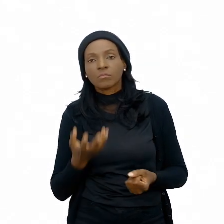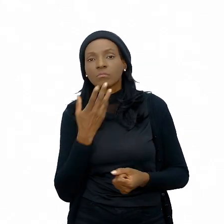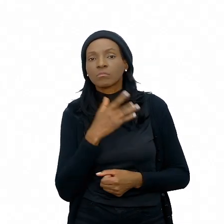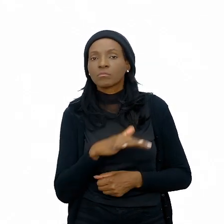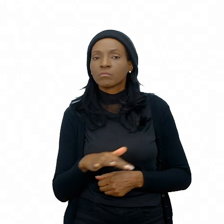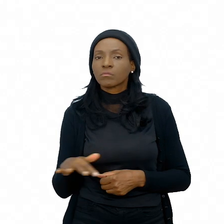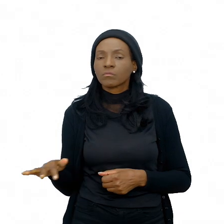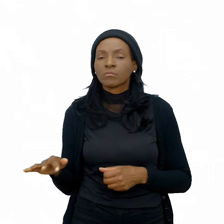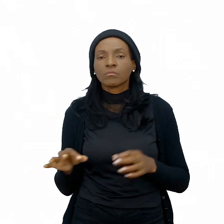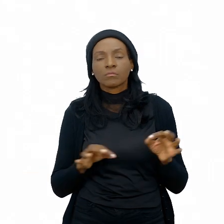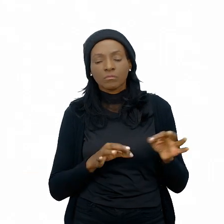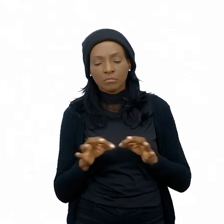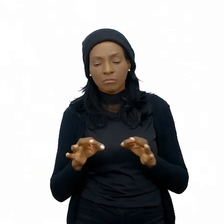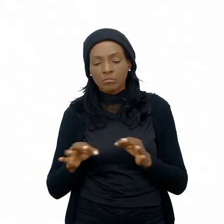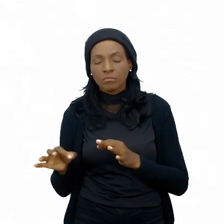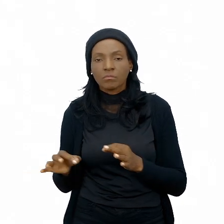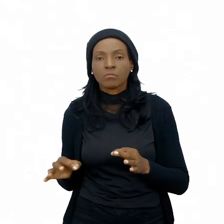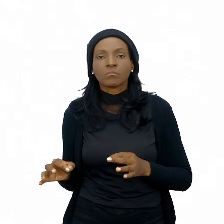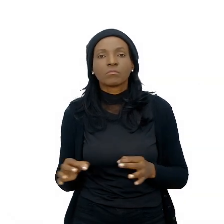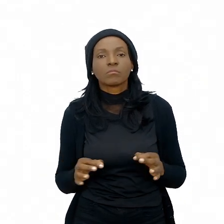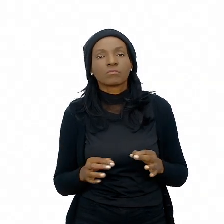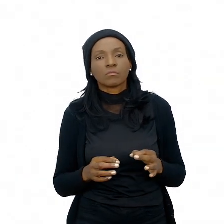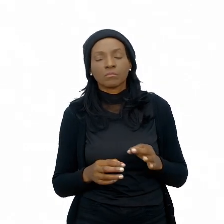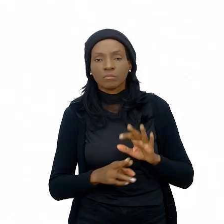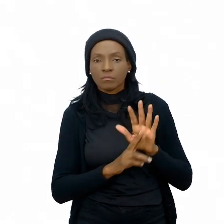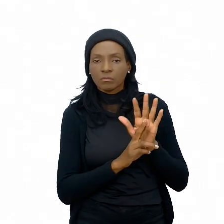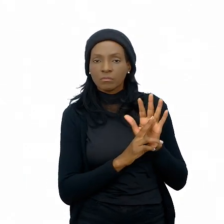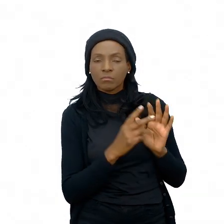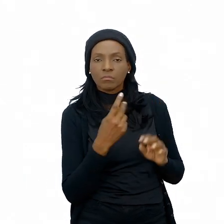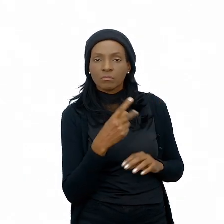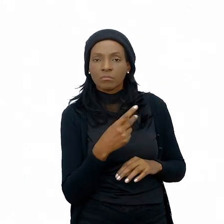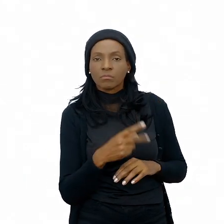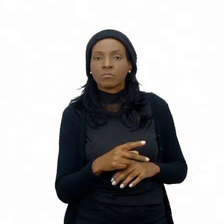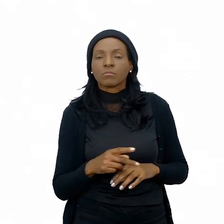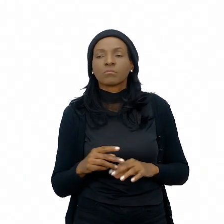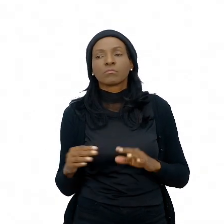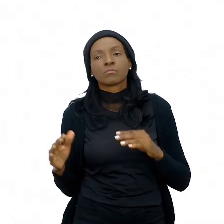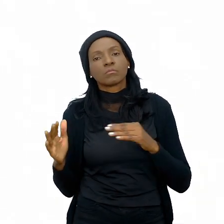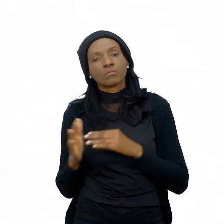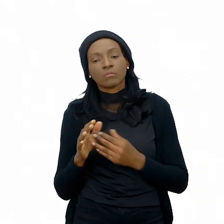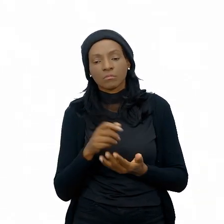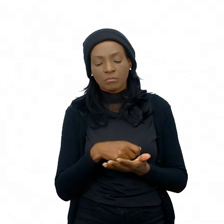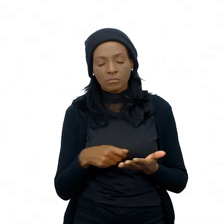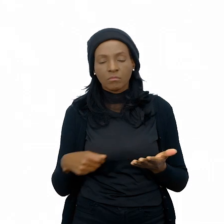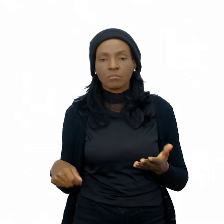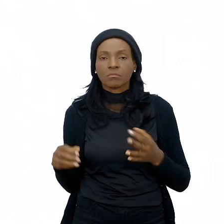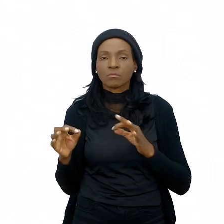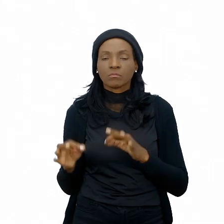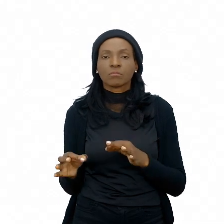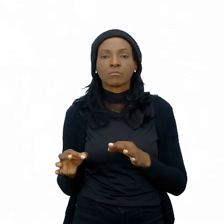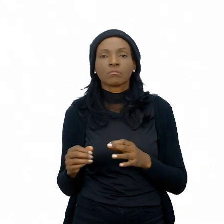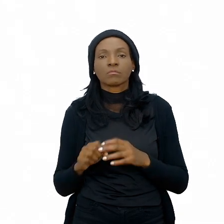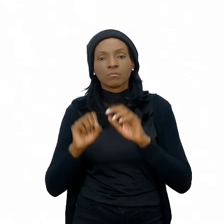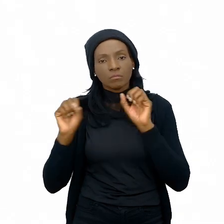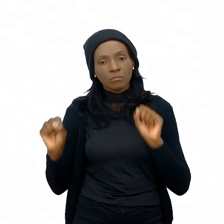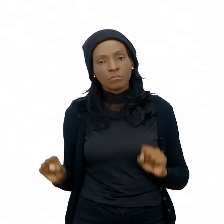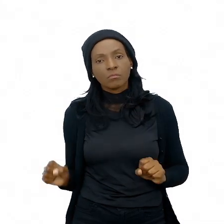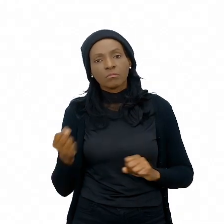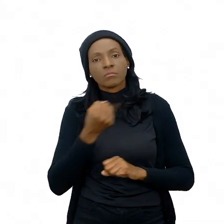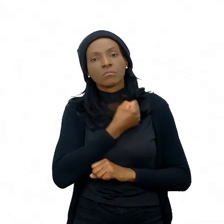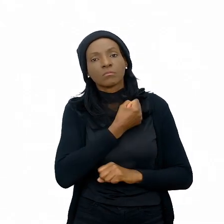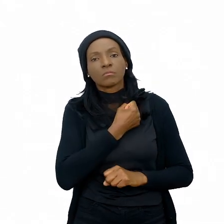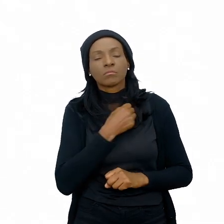crianças construam as suas representações até a escrita convencional do sistema de